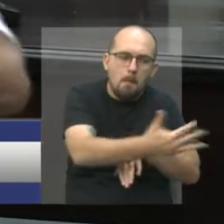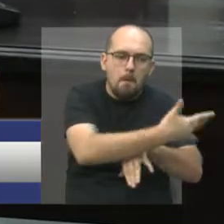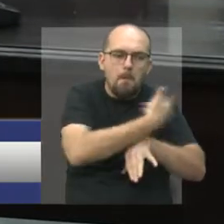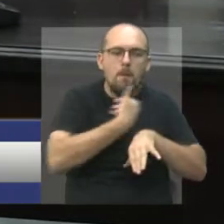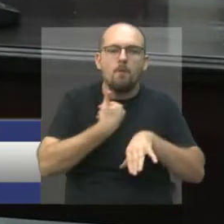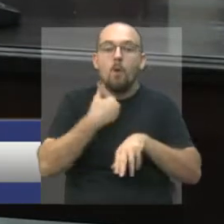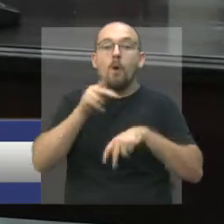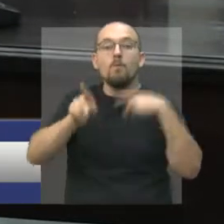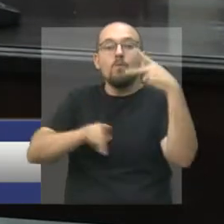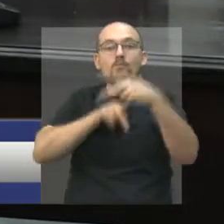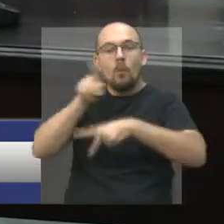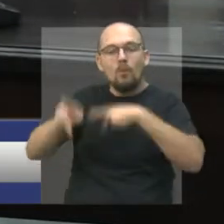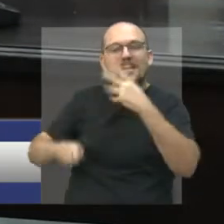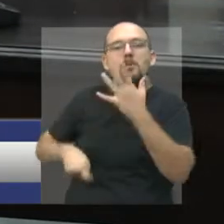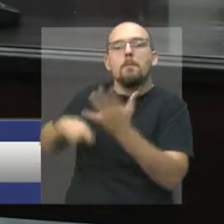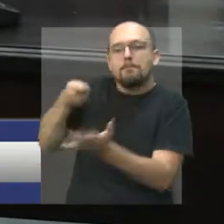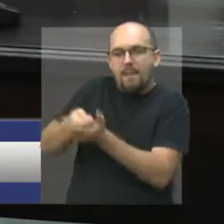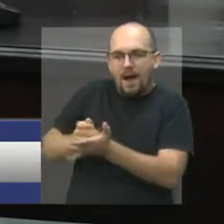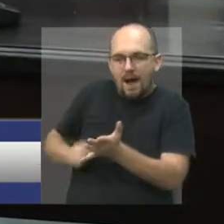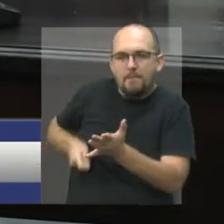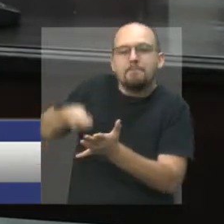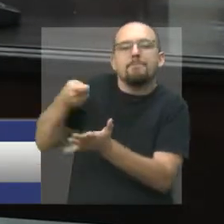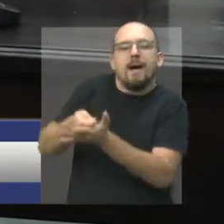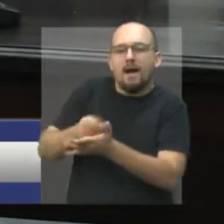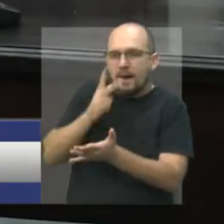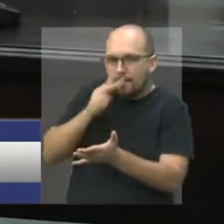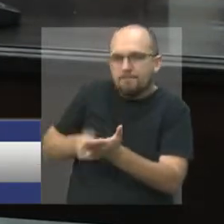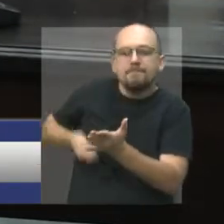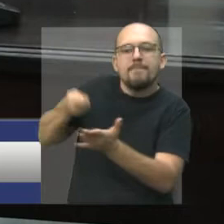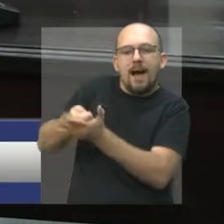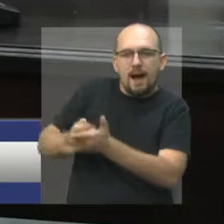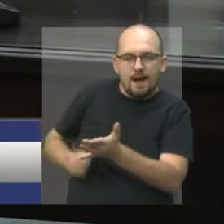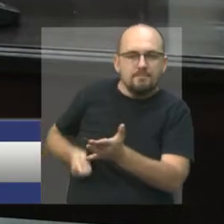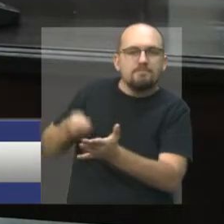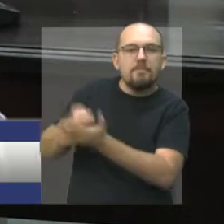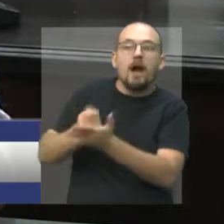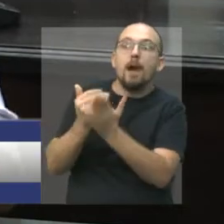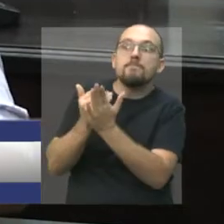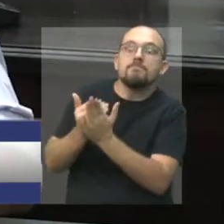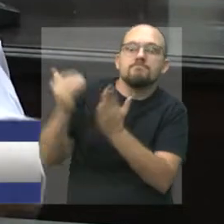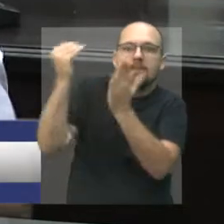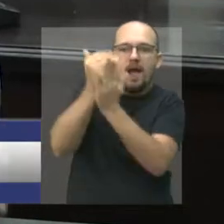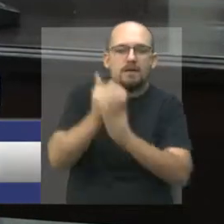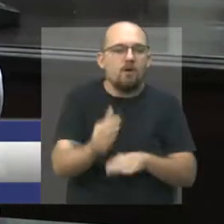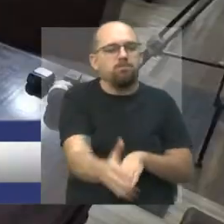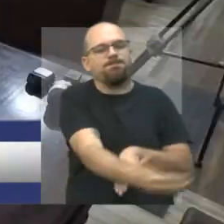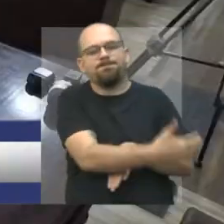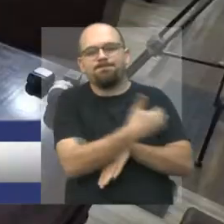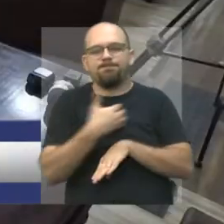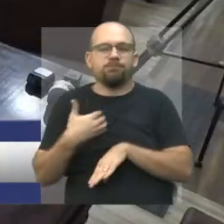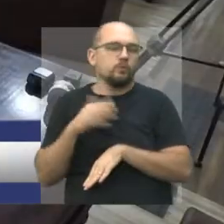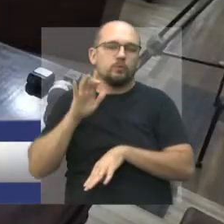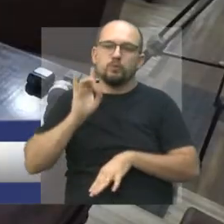está pagando, está recebendo a mais do que o previsto. É isso.